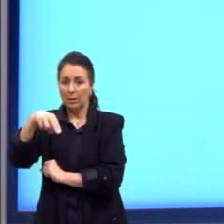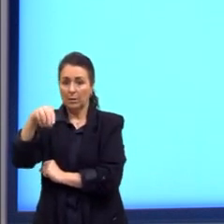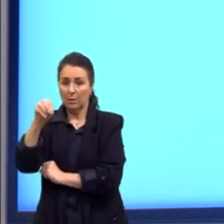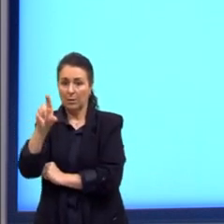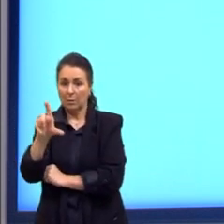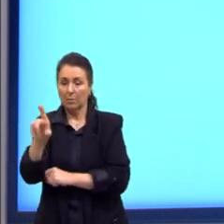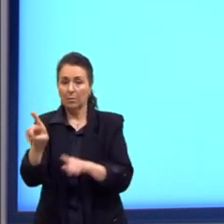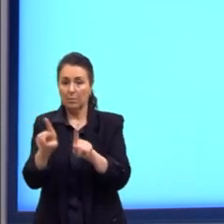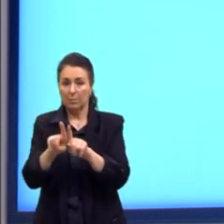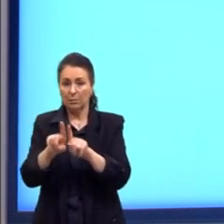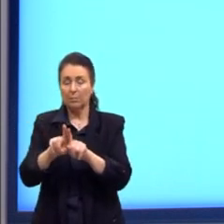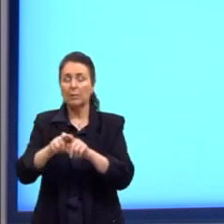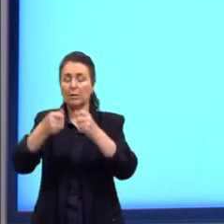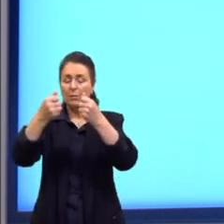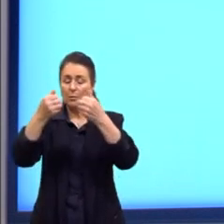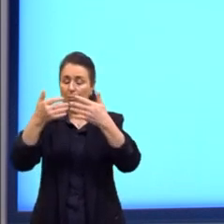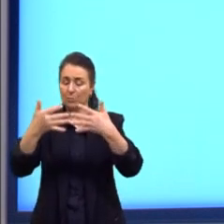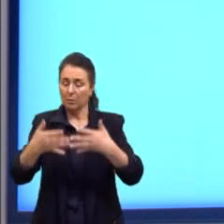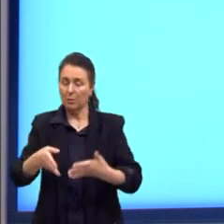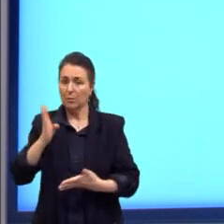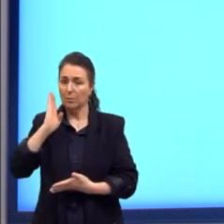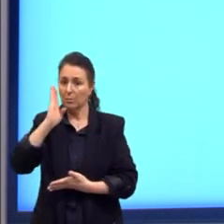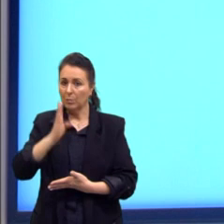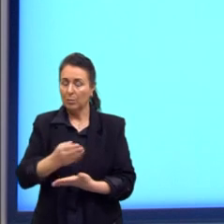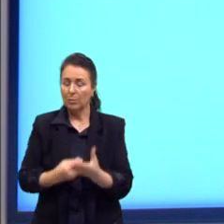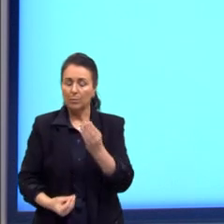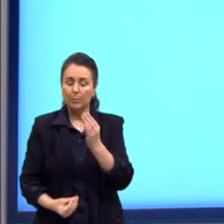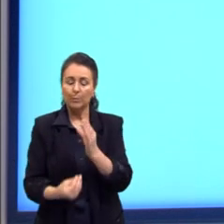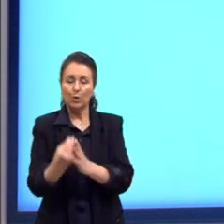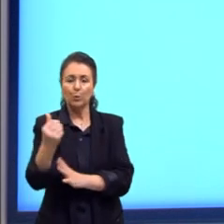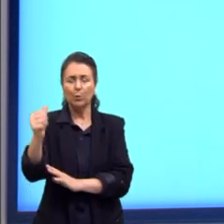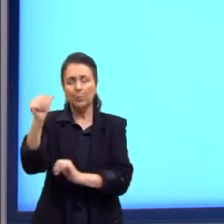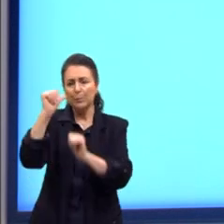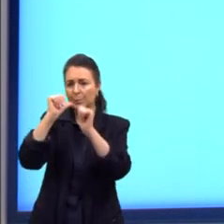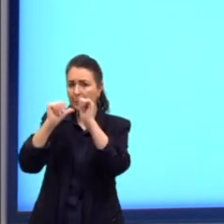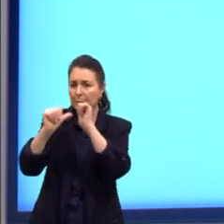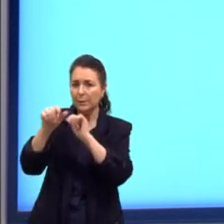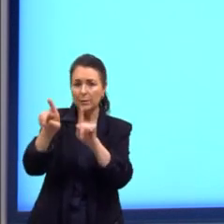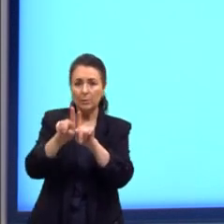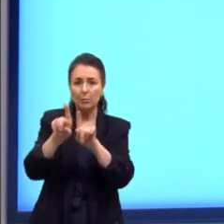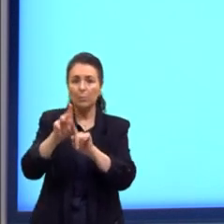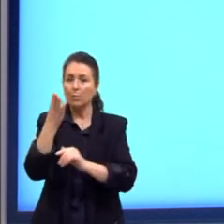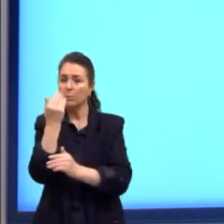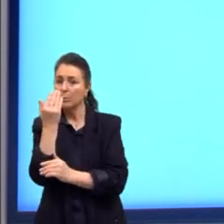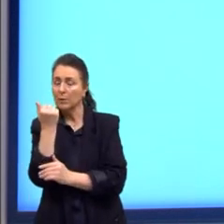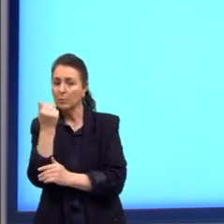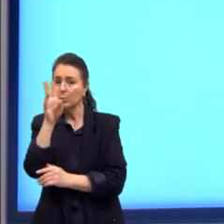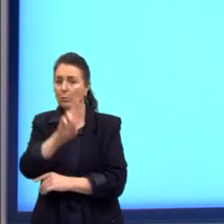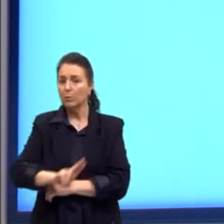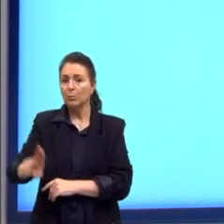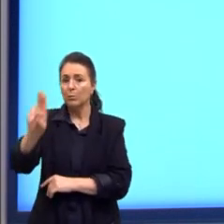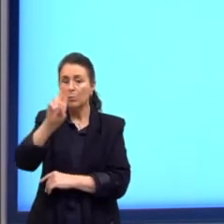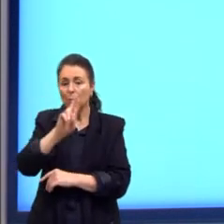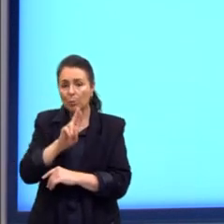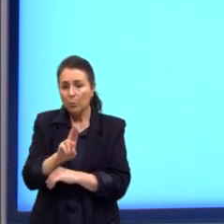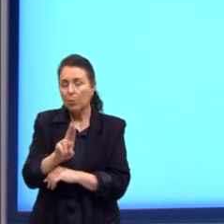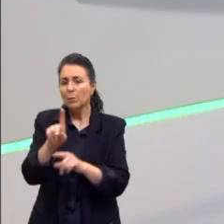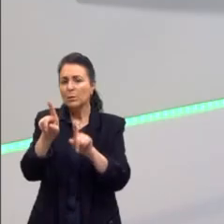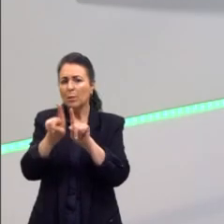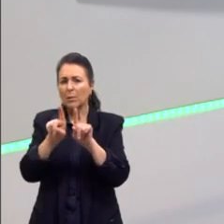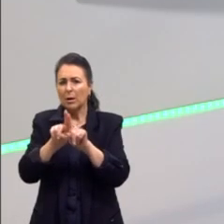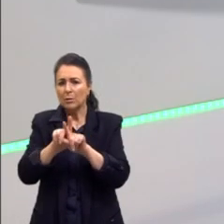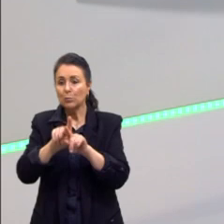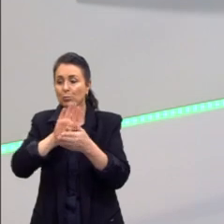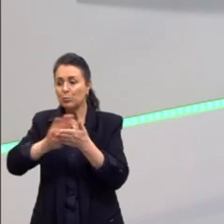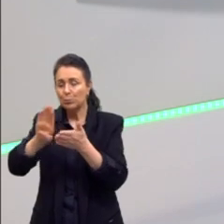já falamos sobre ele né pode ser desde a produção de bebidas alimentos né quando eu faço uma extração alcoólica para algum